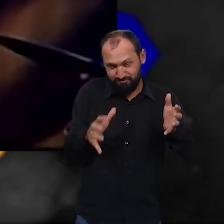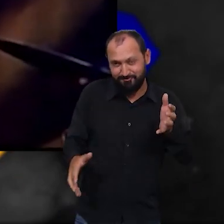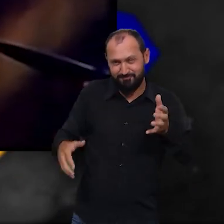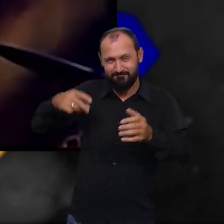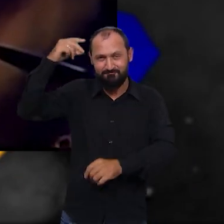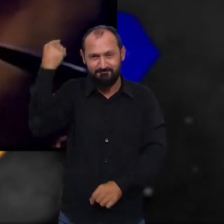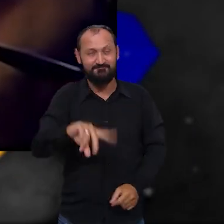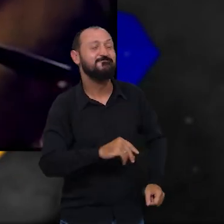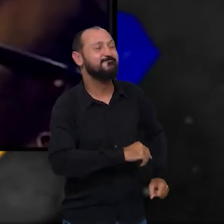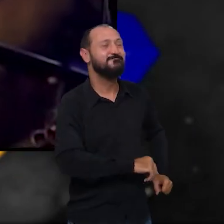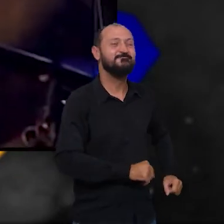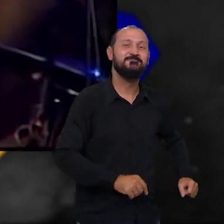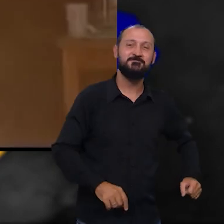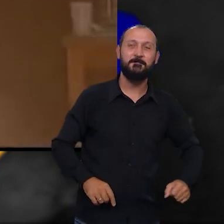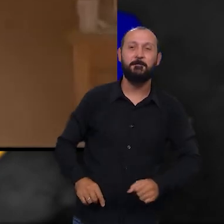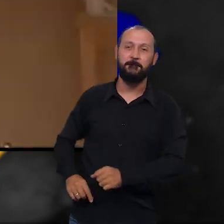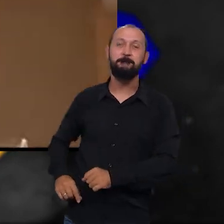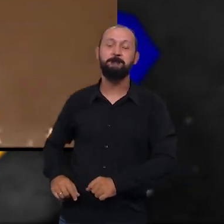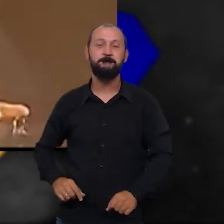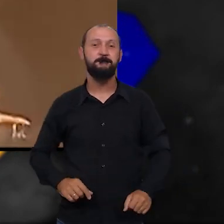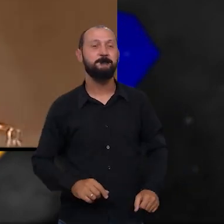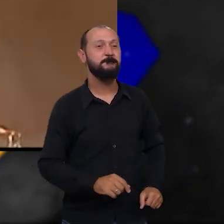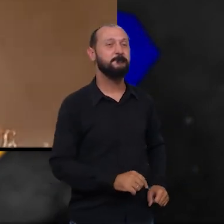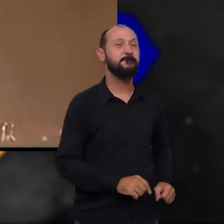alegria feita de amor.